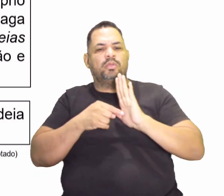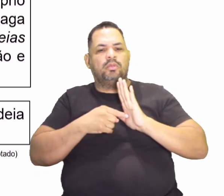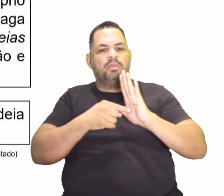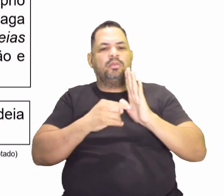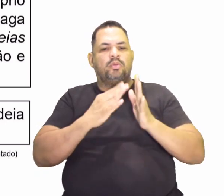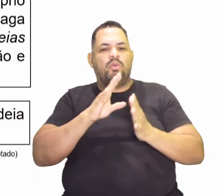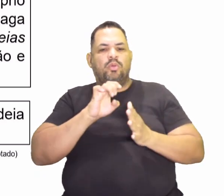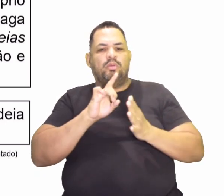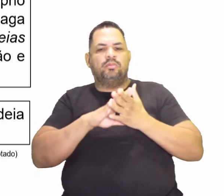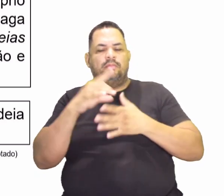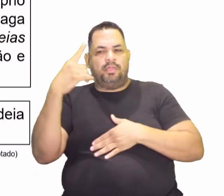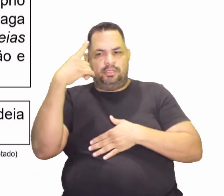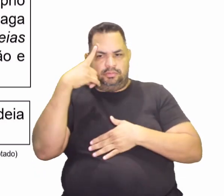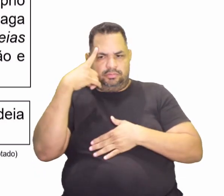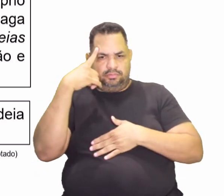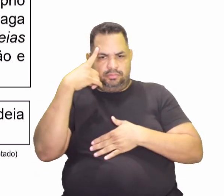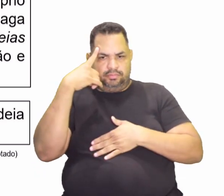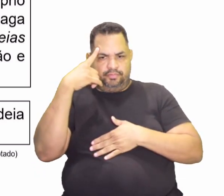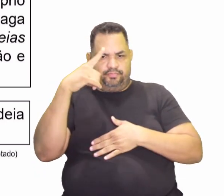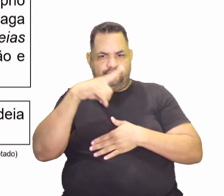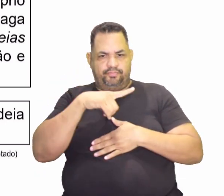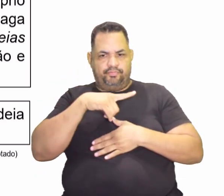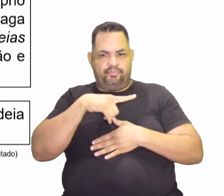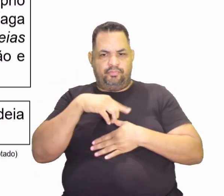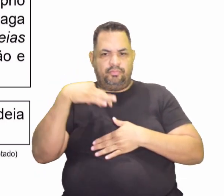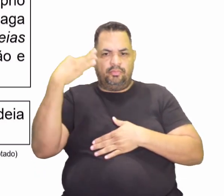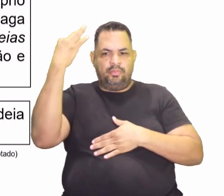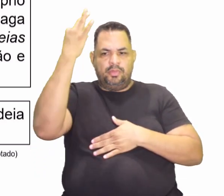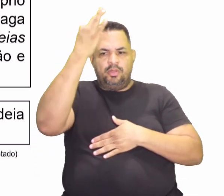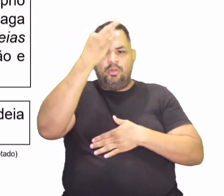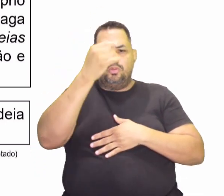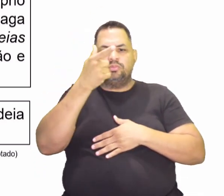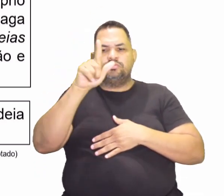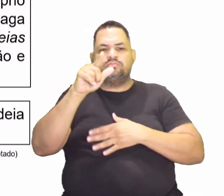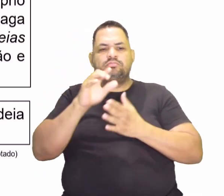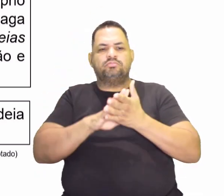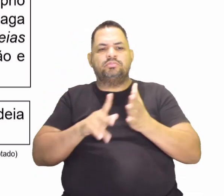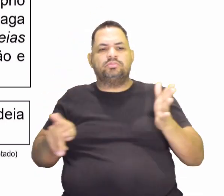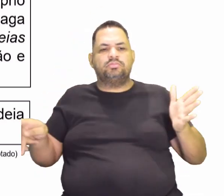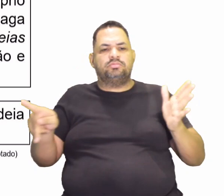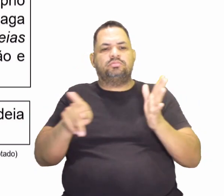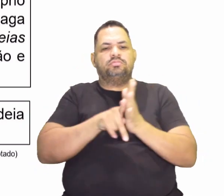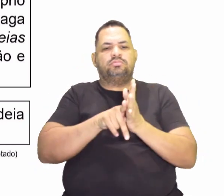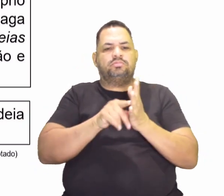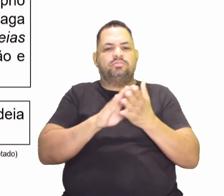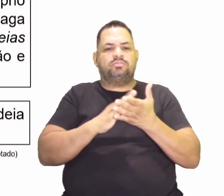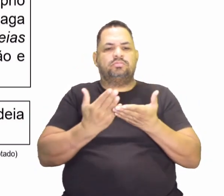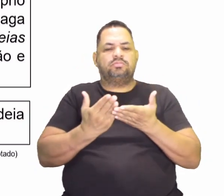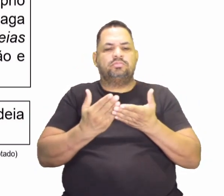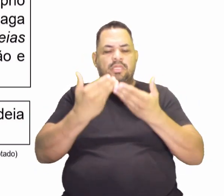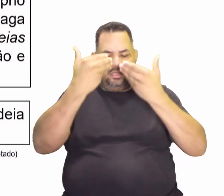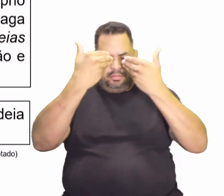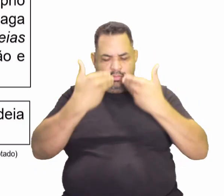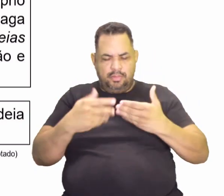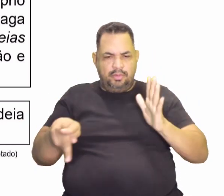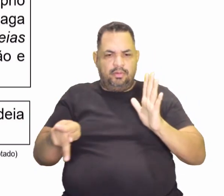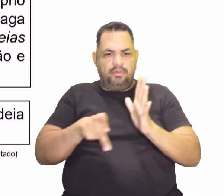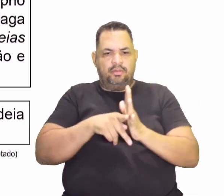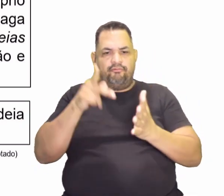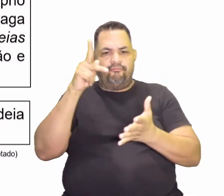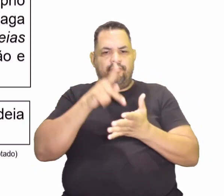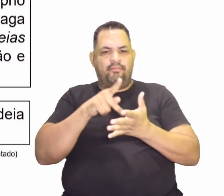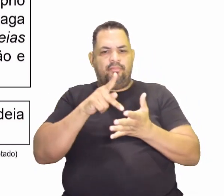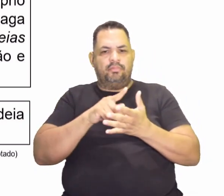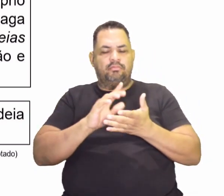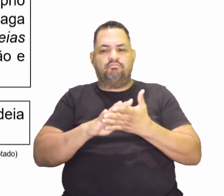cogito, penso, existiriam no espírito outras ideias inatas, trazidas da pessoa, verdadeiras,